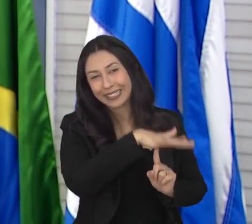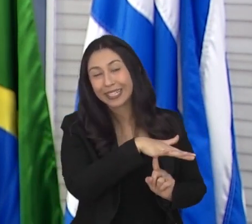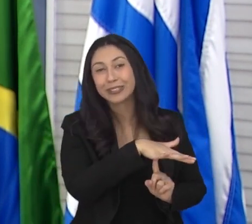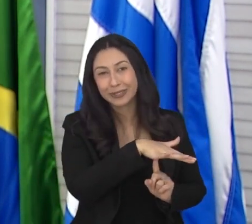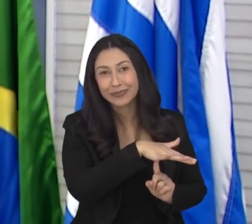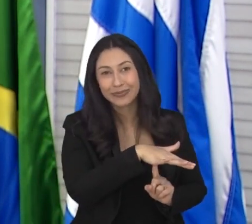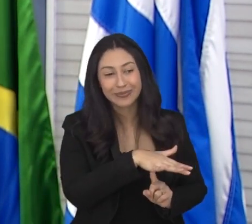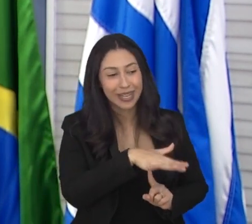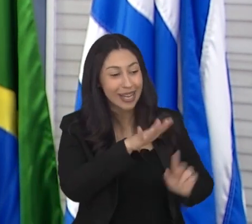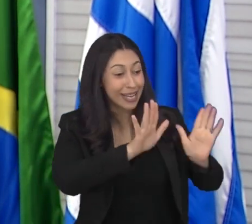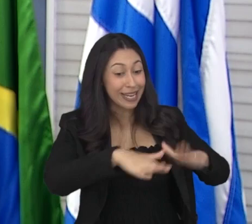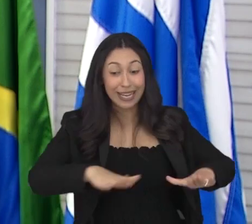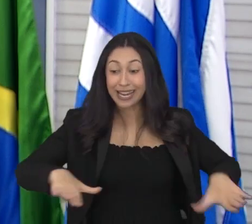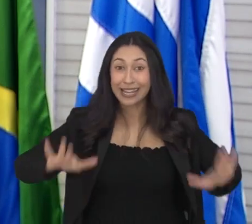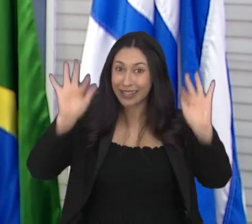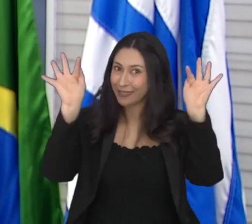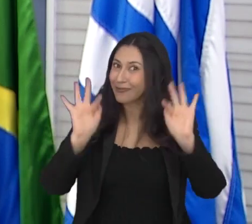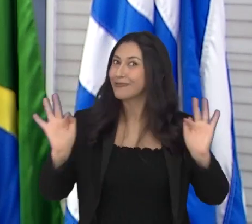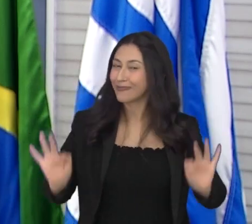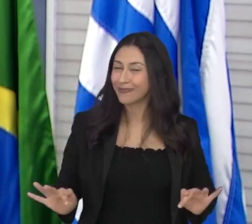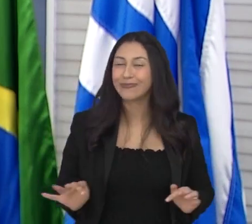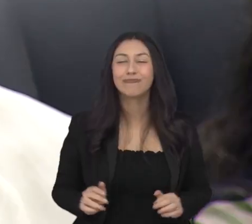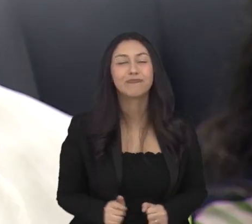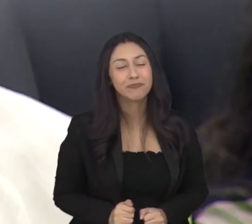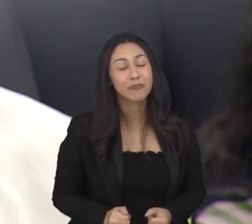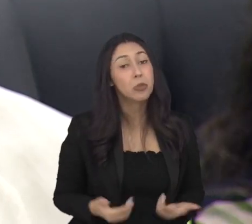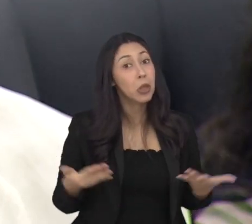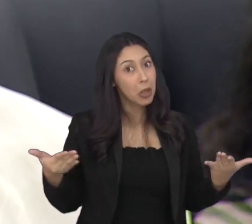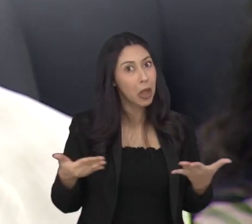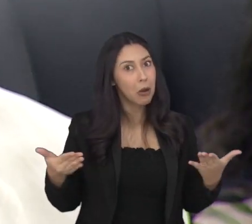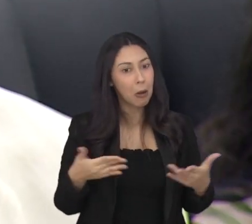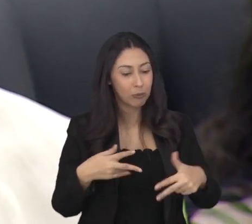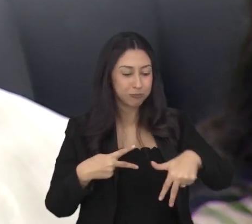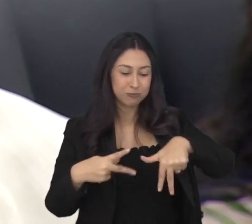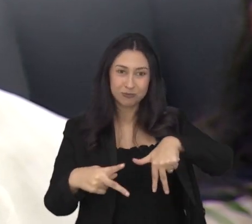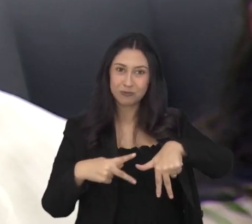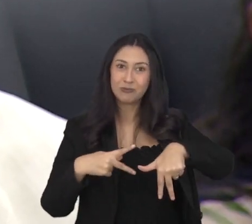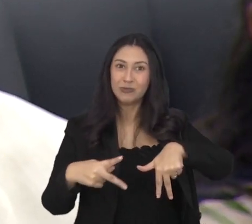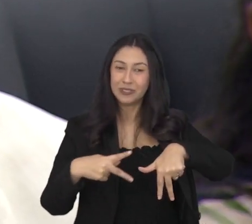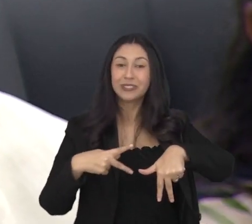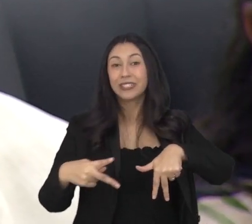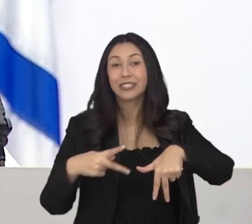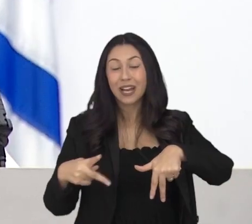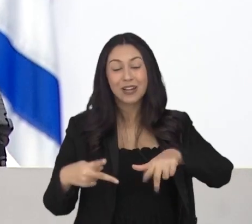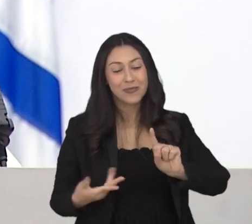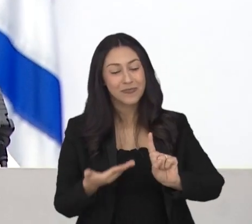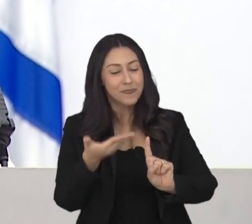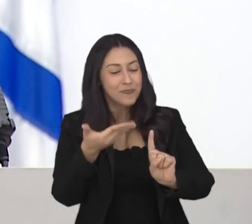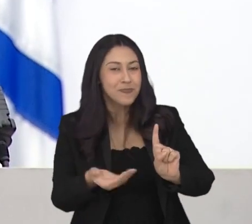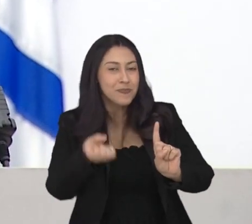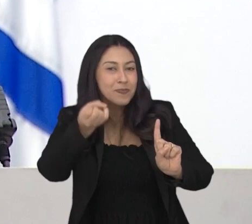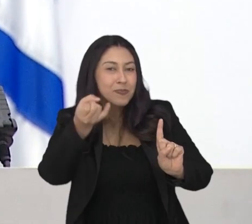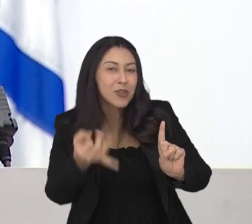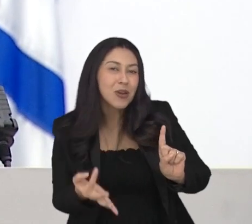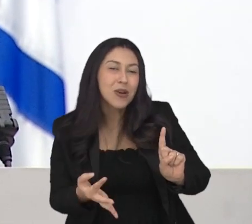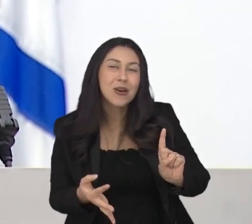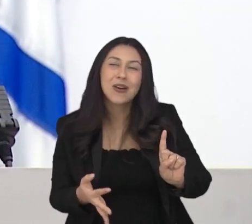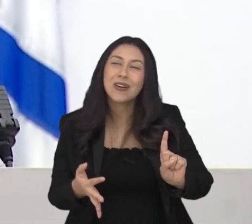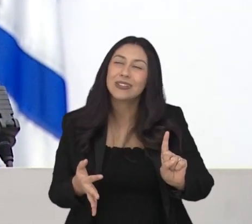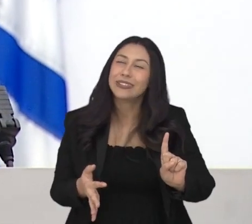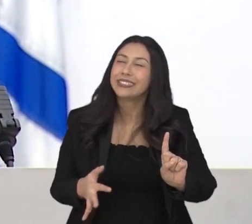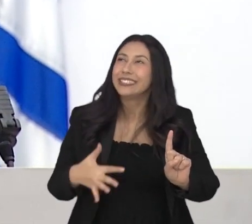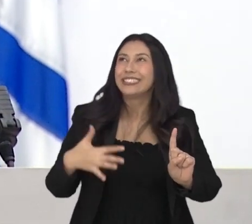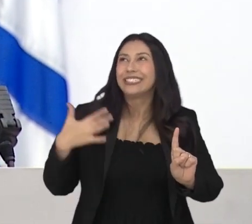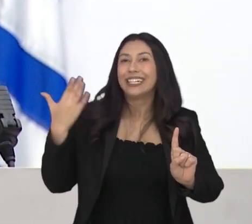no Paraná. Fazia a alegria de muitas crianças, viu? Agora, oficialmente cidadão joseense, Edneu falou da alegria de